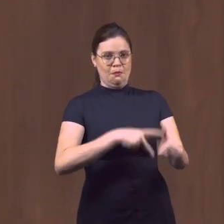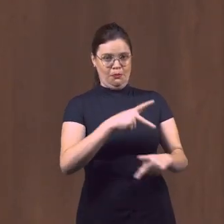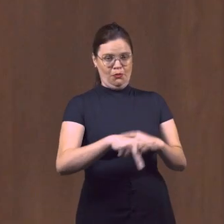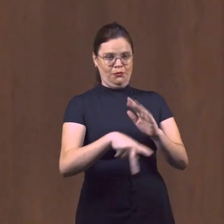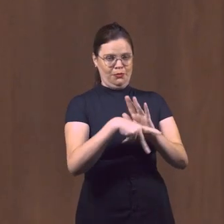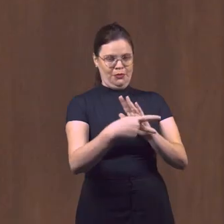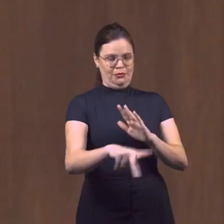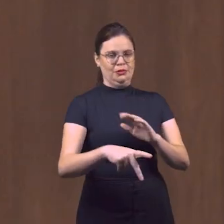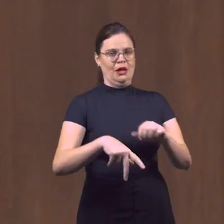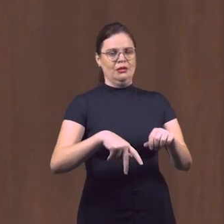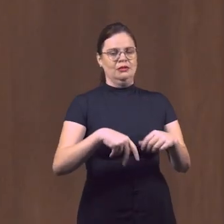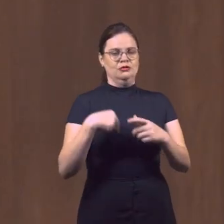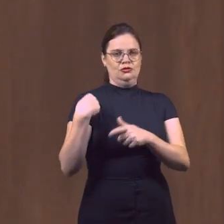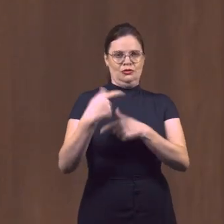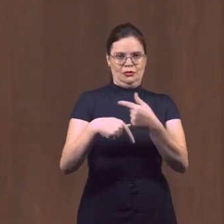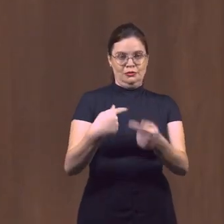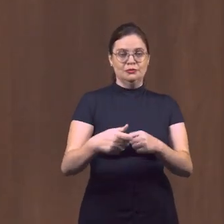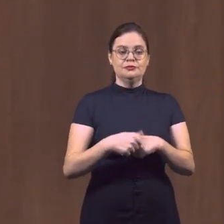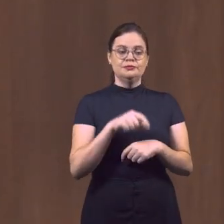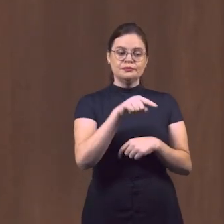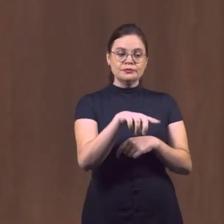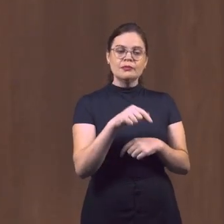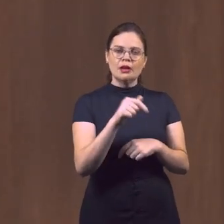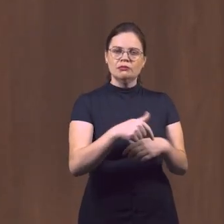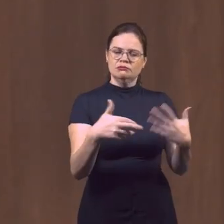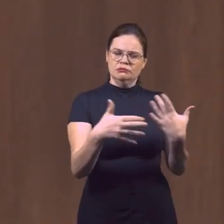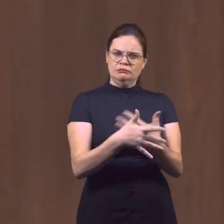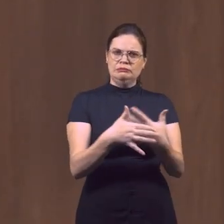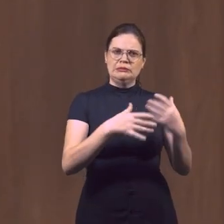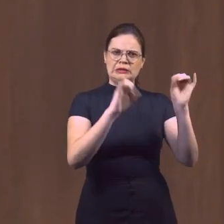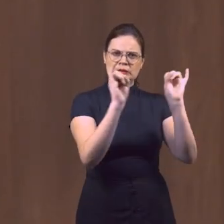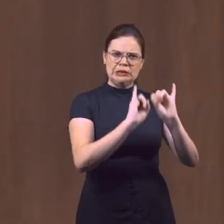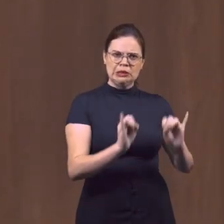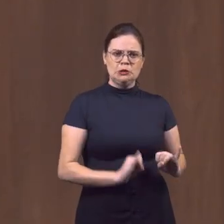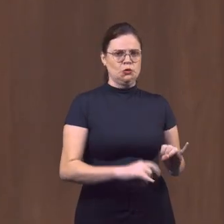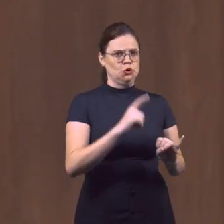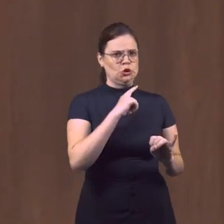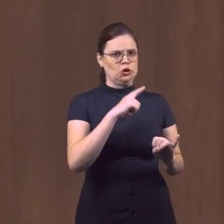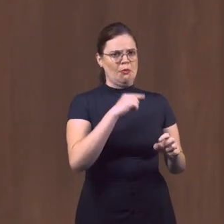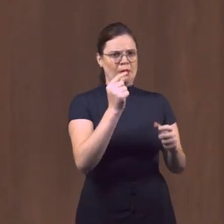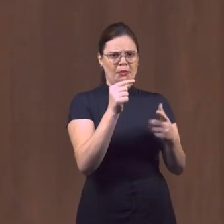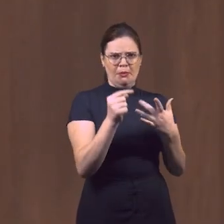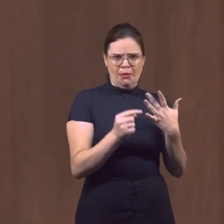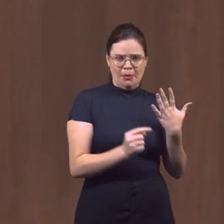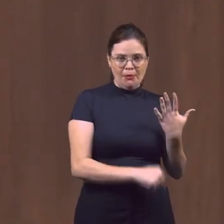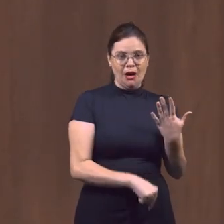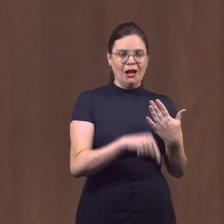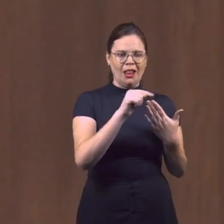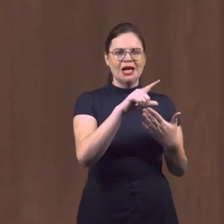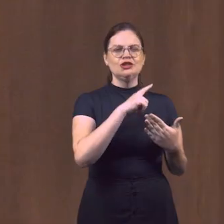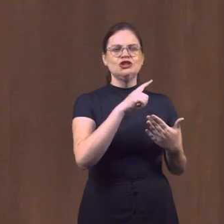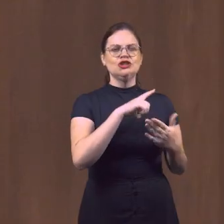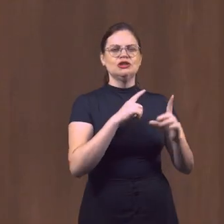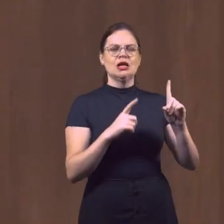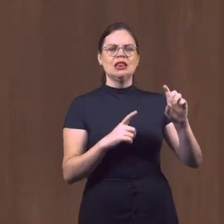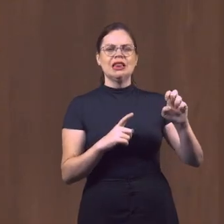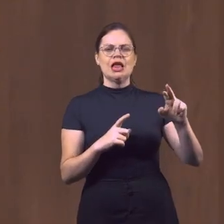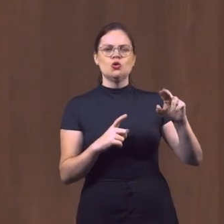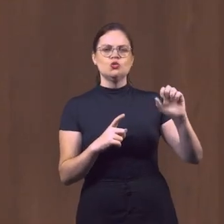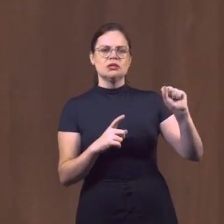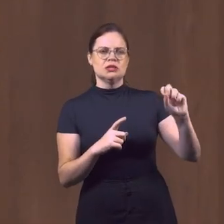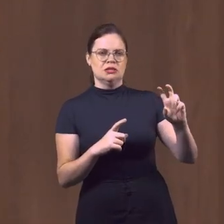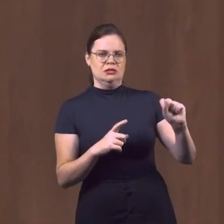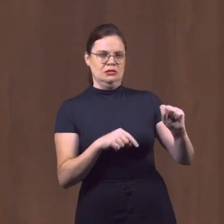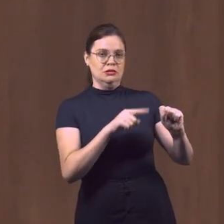cidade altamente pagã, inclusive um dos deuses que eles adoravam ali era o deus da lua, fazendo jus